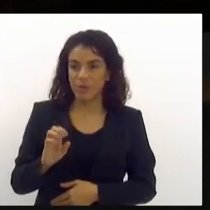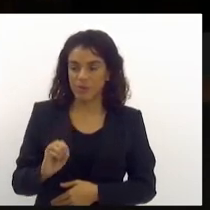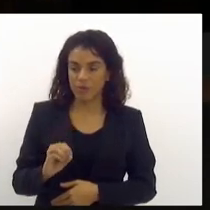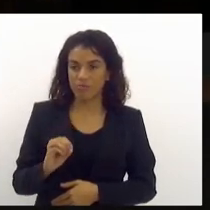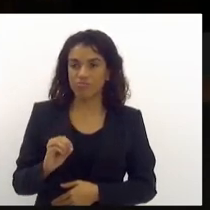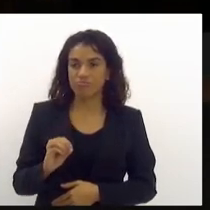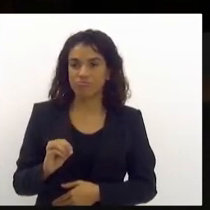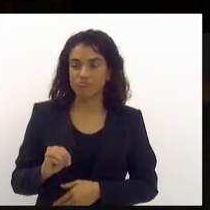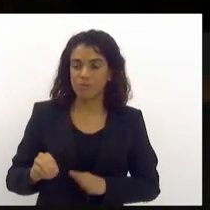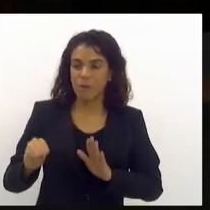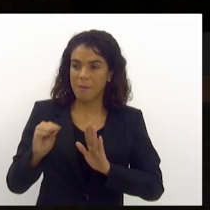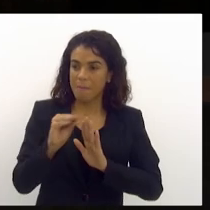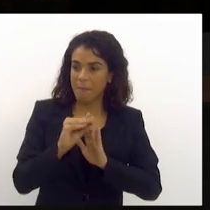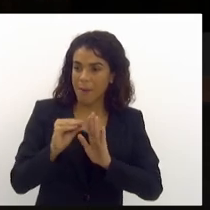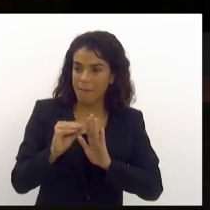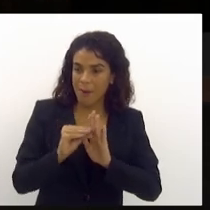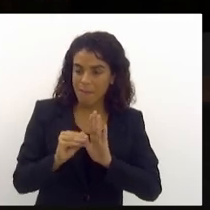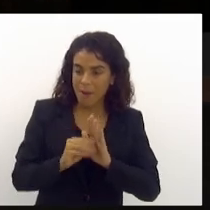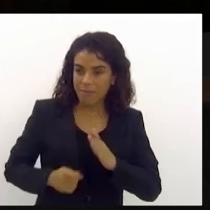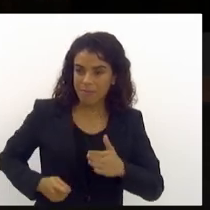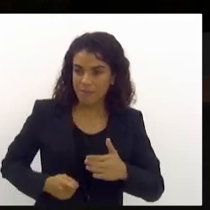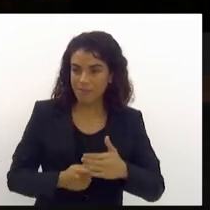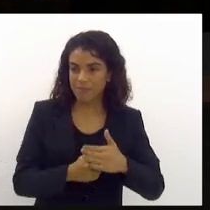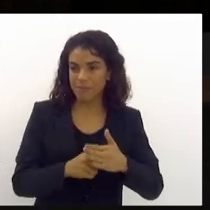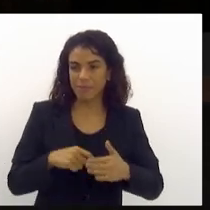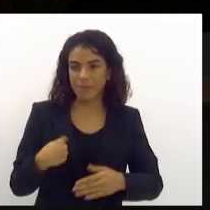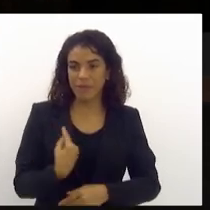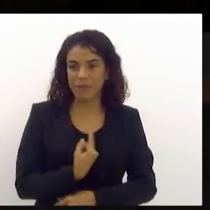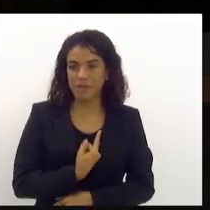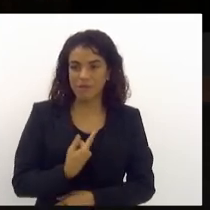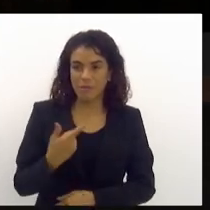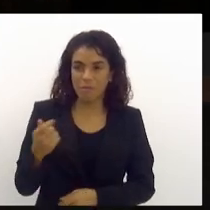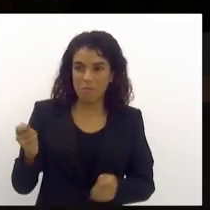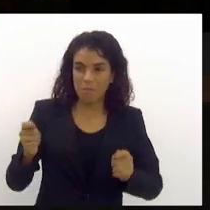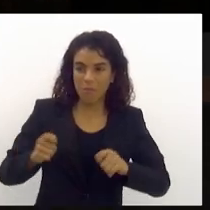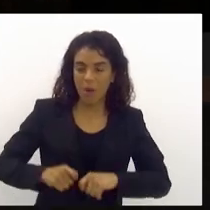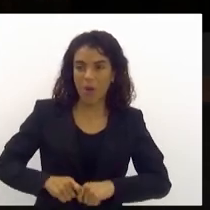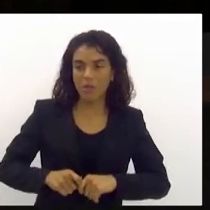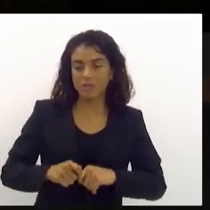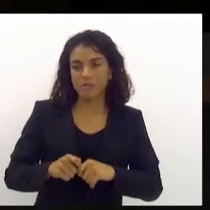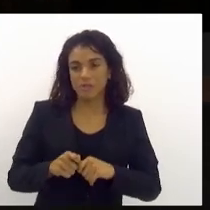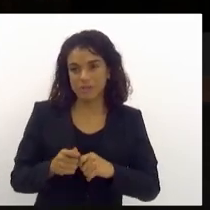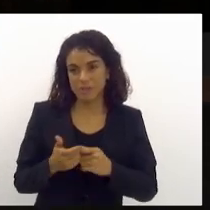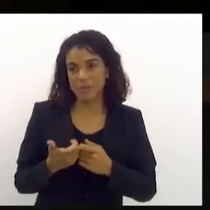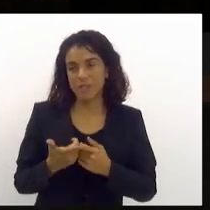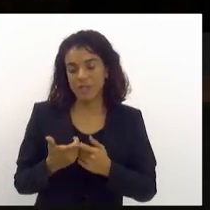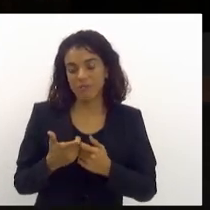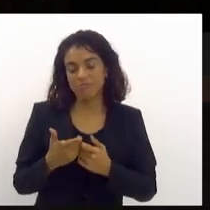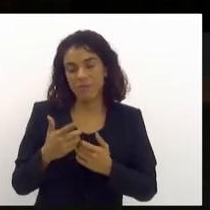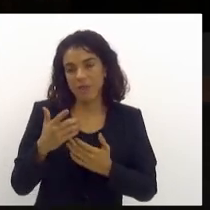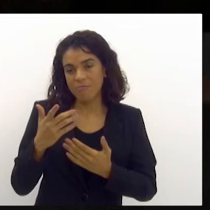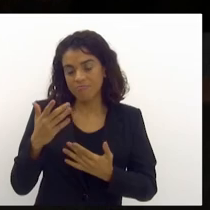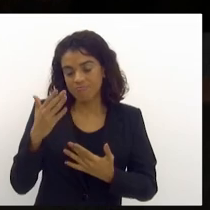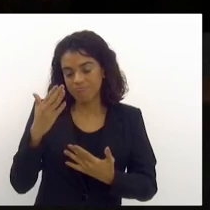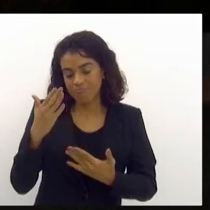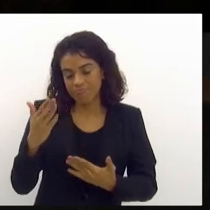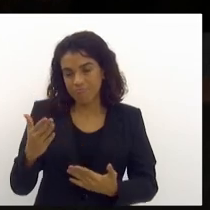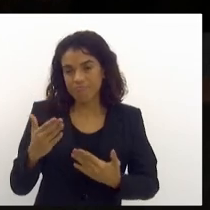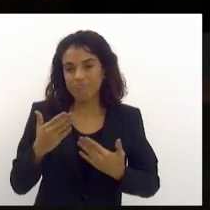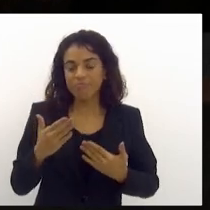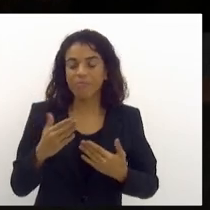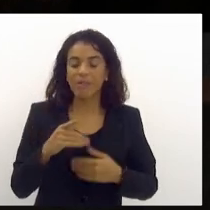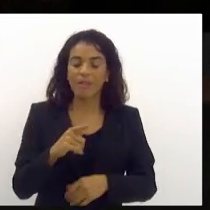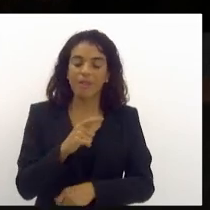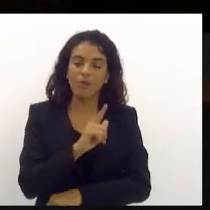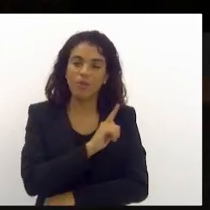posto essa emenda impositiva aqui para que a gente possa ser agraciado na nossa gestão nesses 4 anos